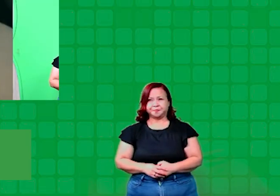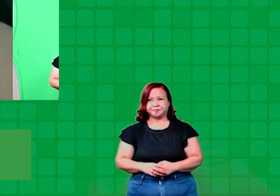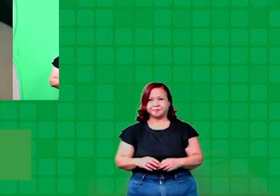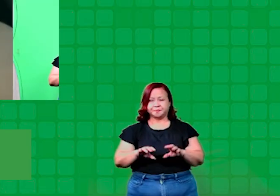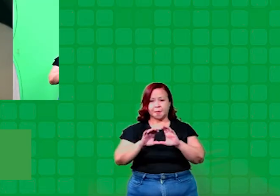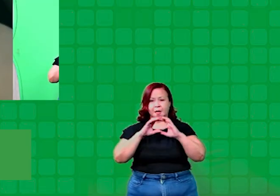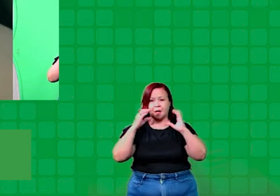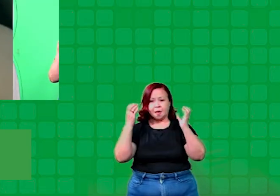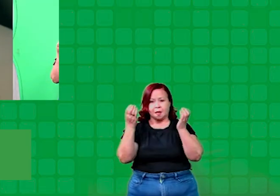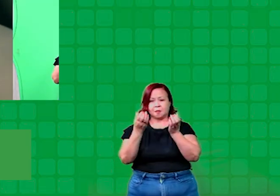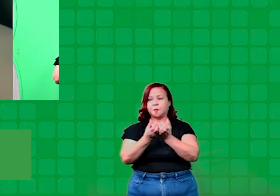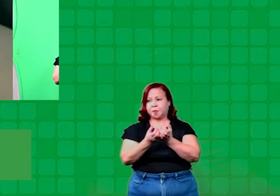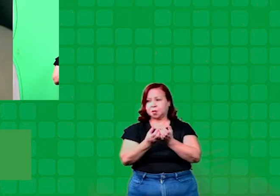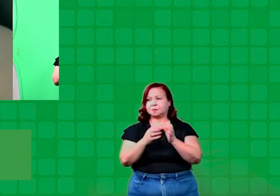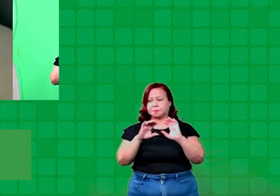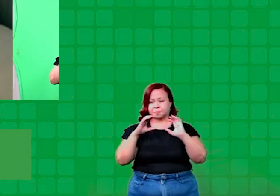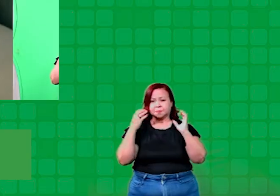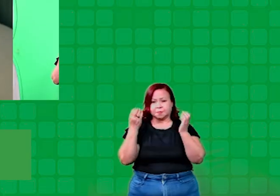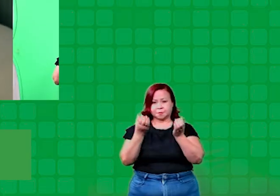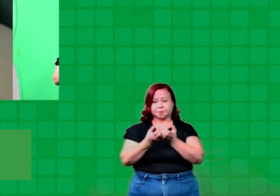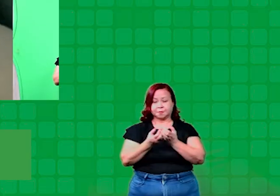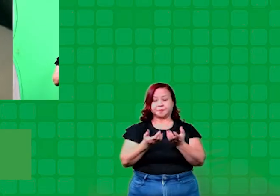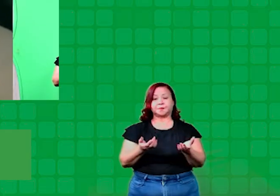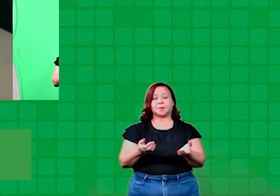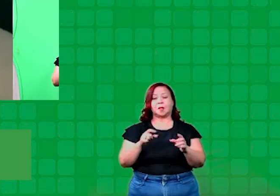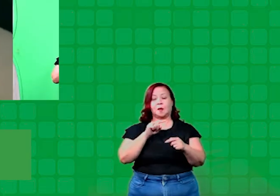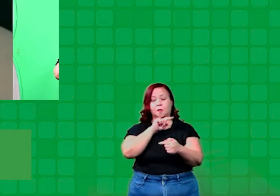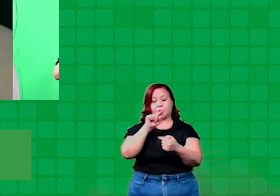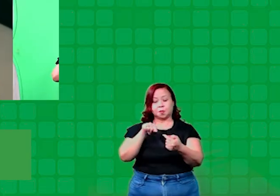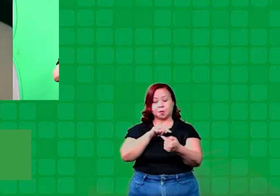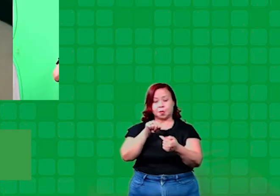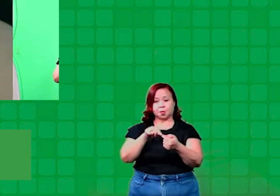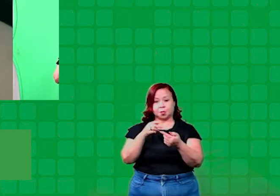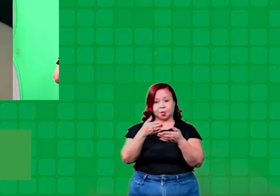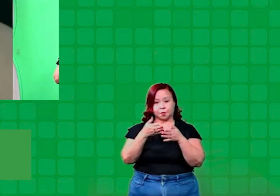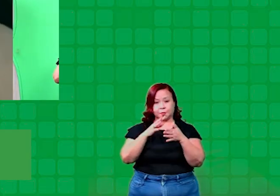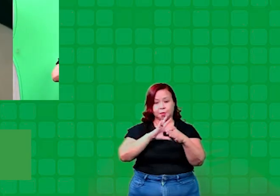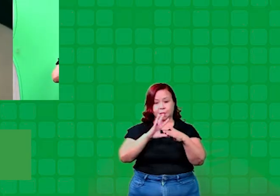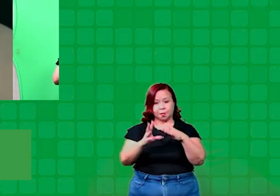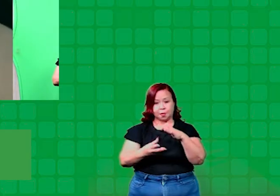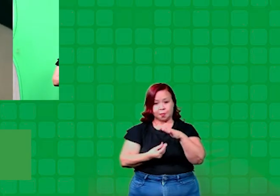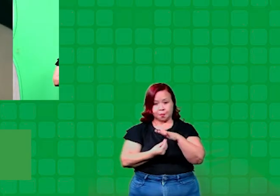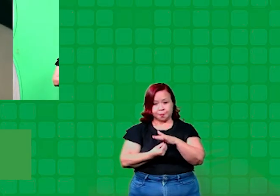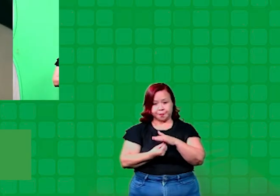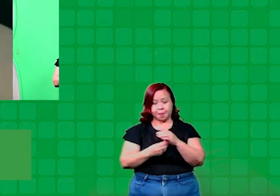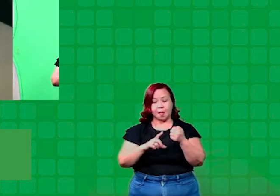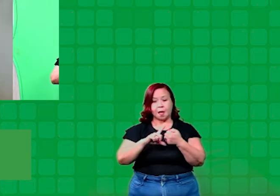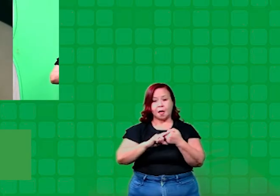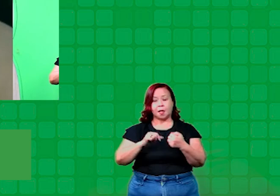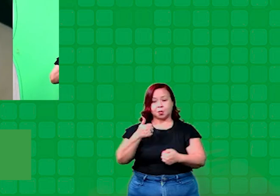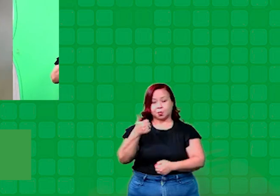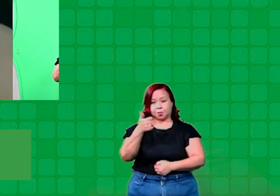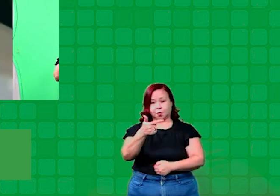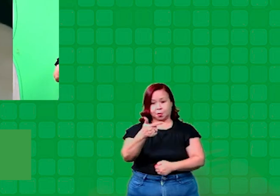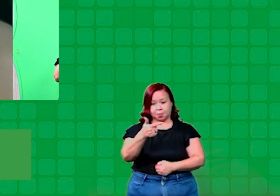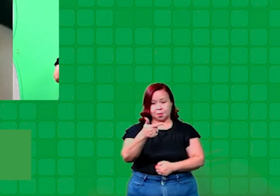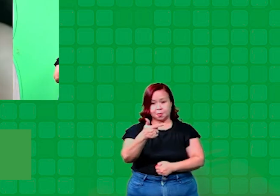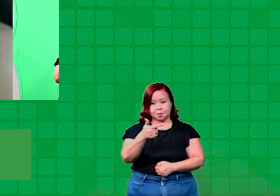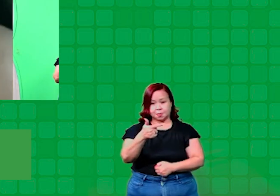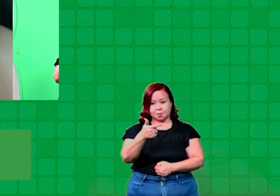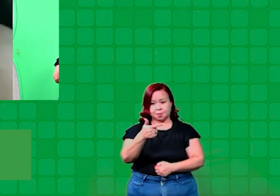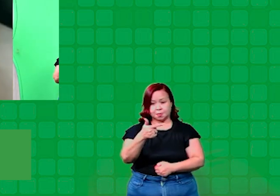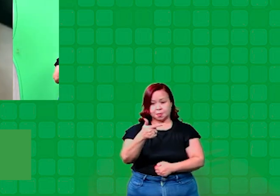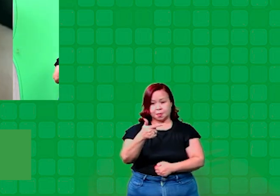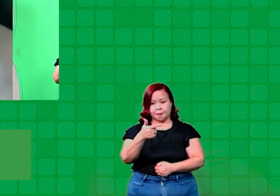coleções inéditos em consonância com os objetivos do repositório. Artigo 12. Artigo 12, gente, já estou no